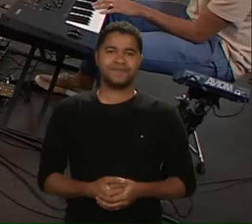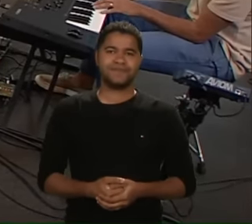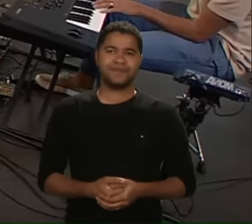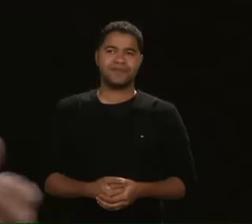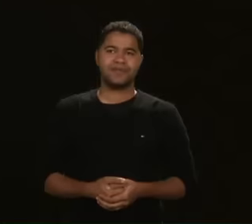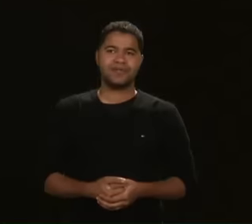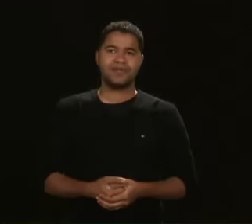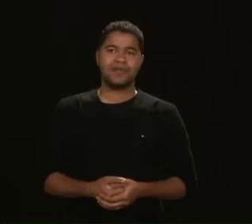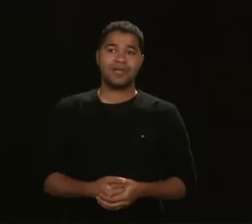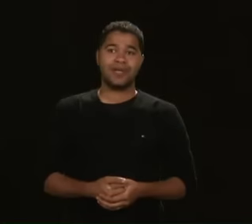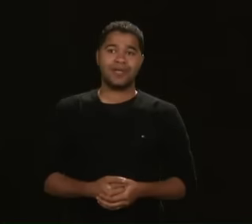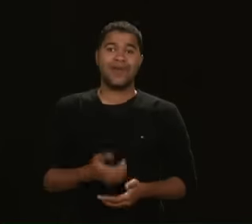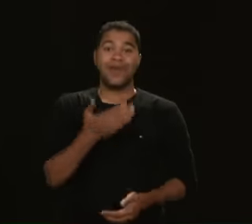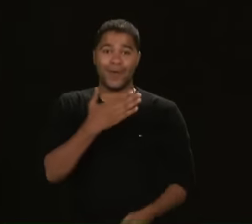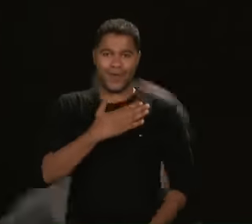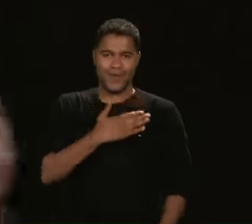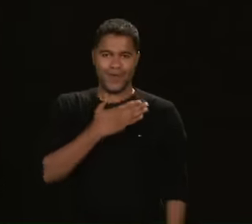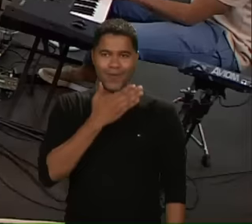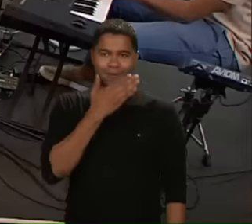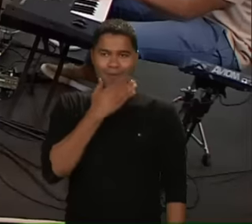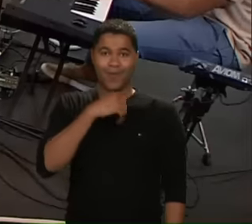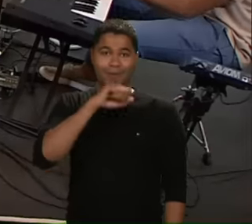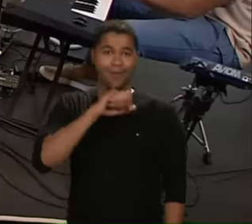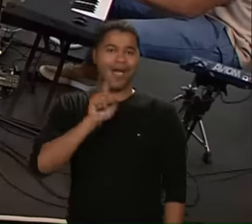Meu pai era americano.